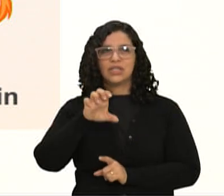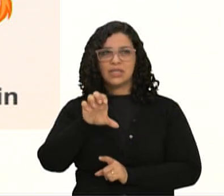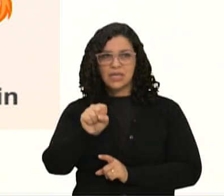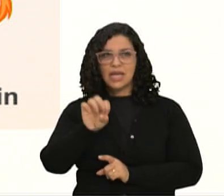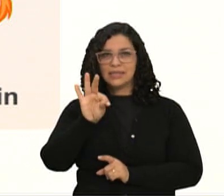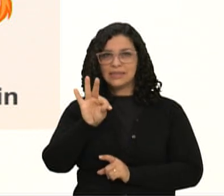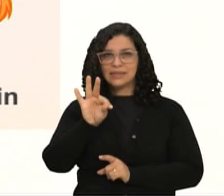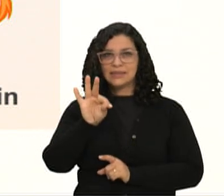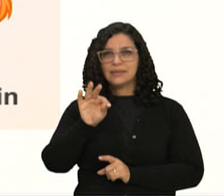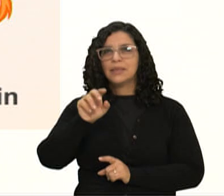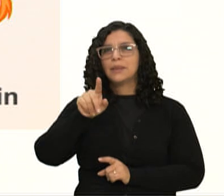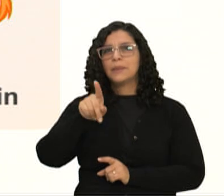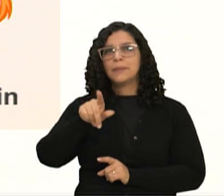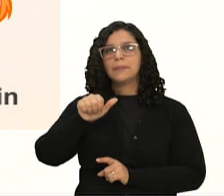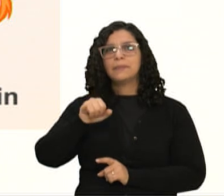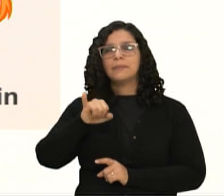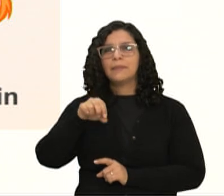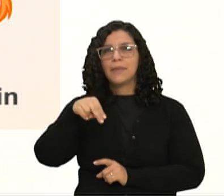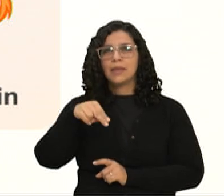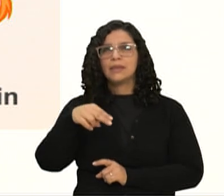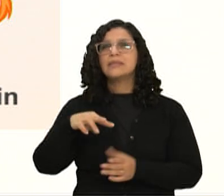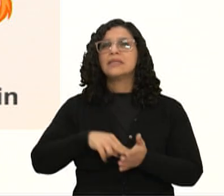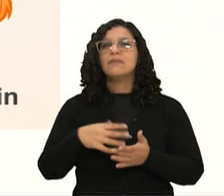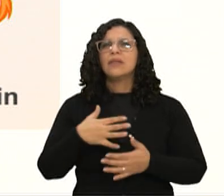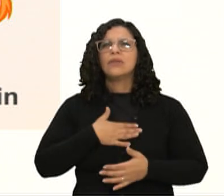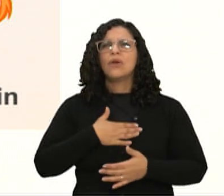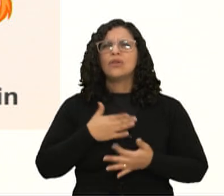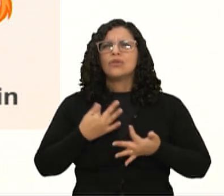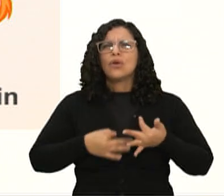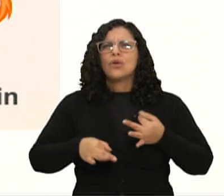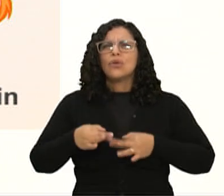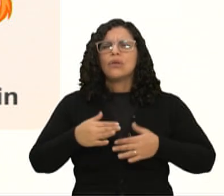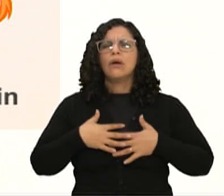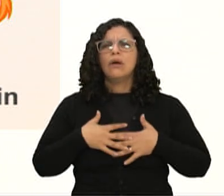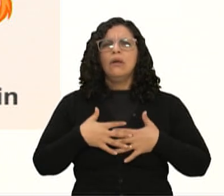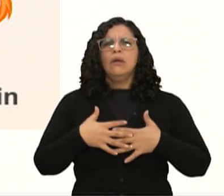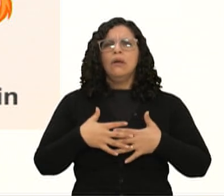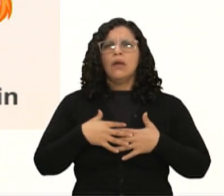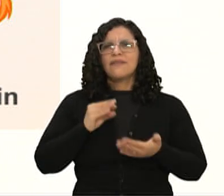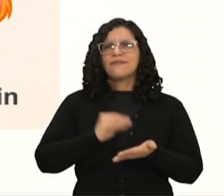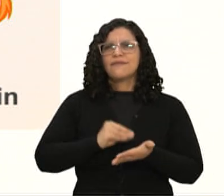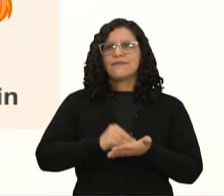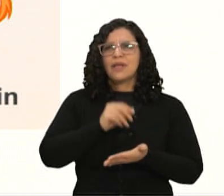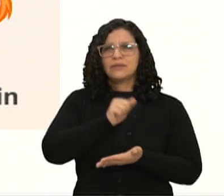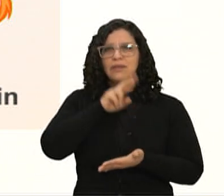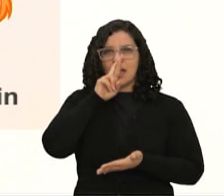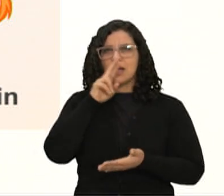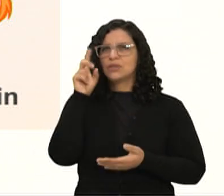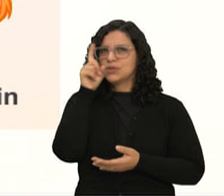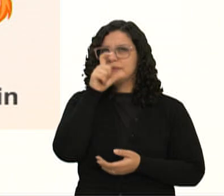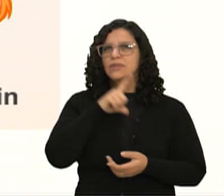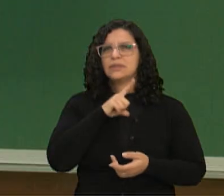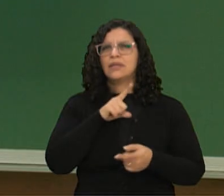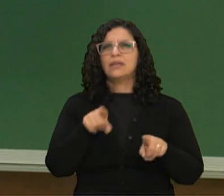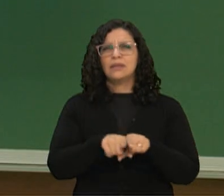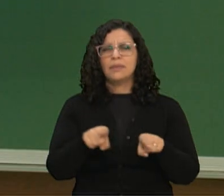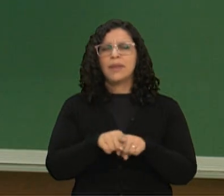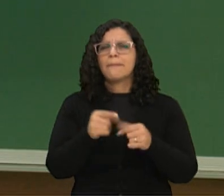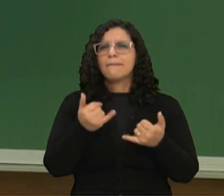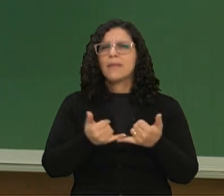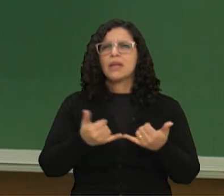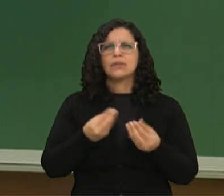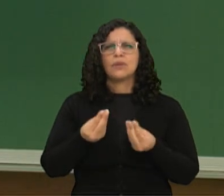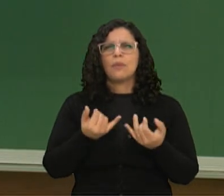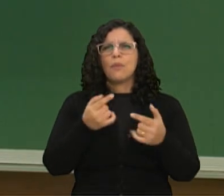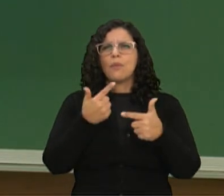pain. Chest é peito, né? Então, dor no peito. Quando você está com dificuldade de respirar, está com